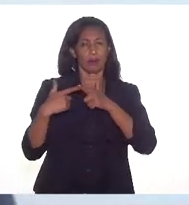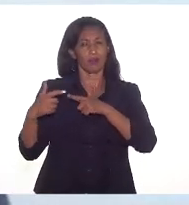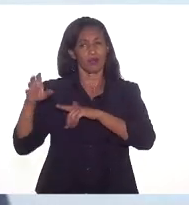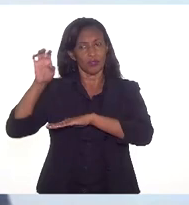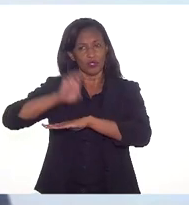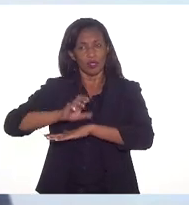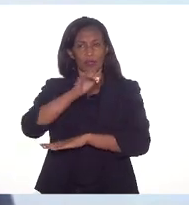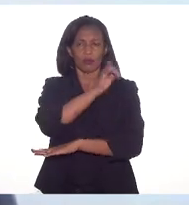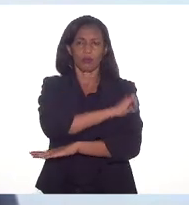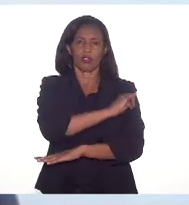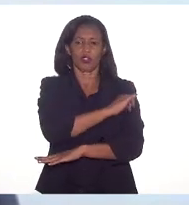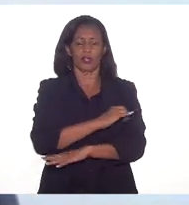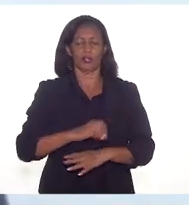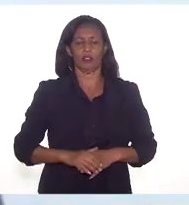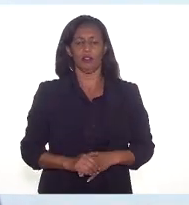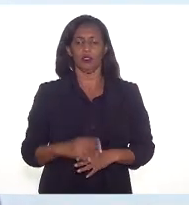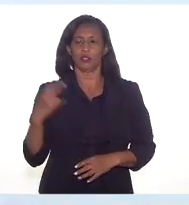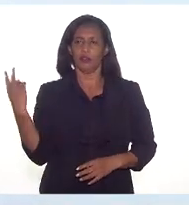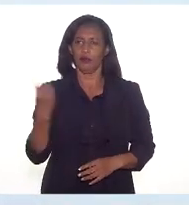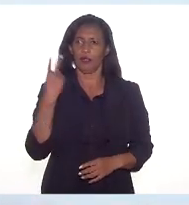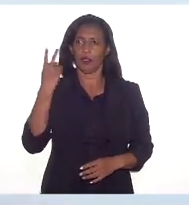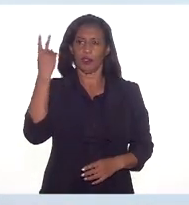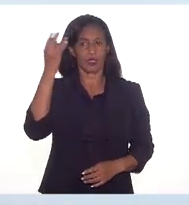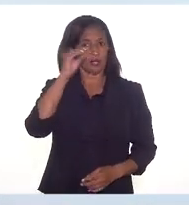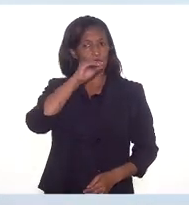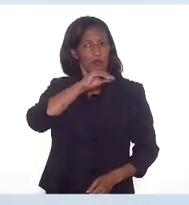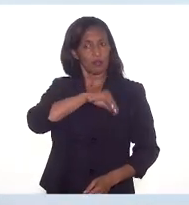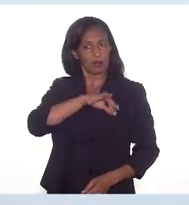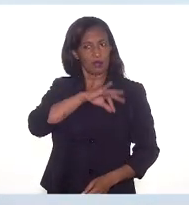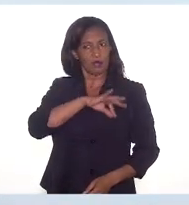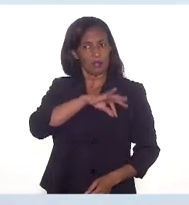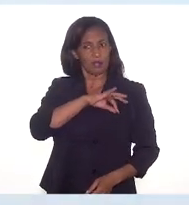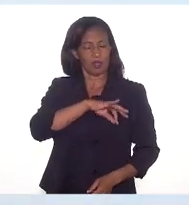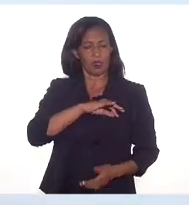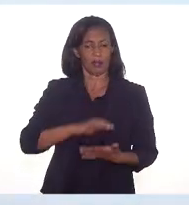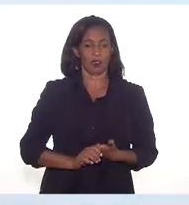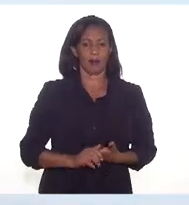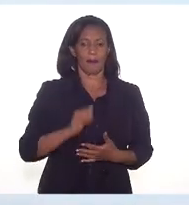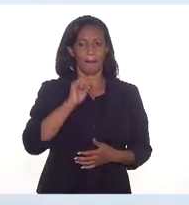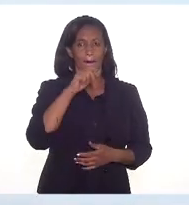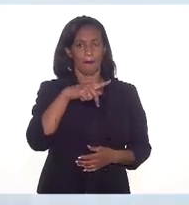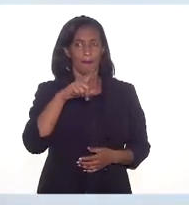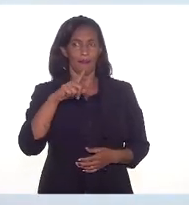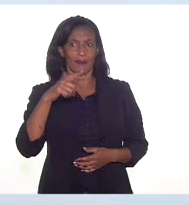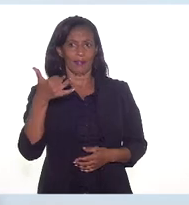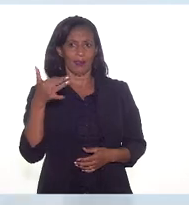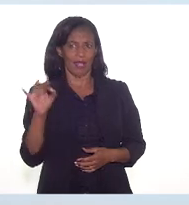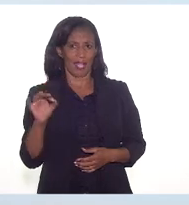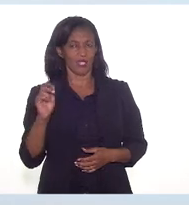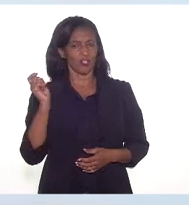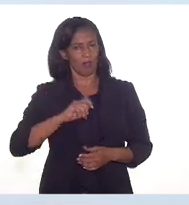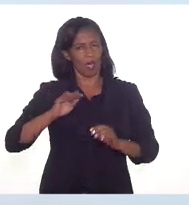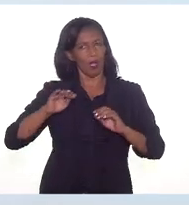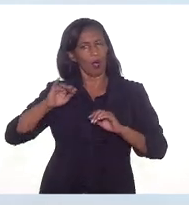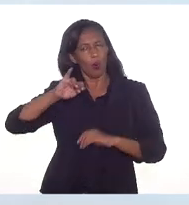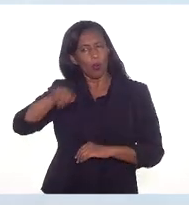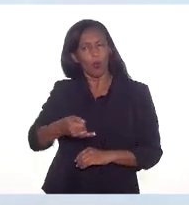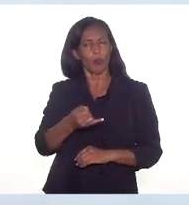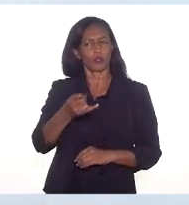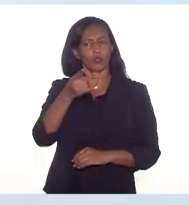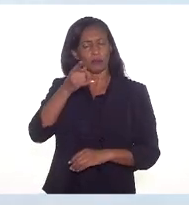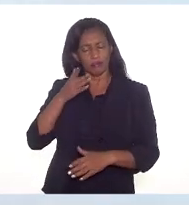Janeiro, de valorização dos seus salários. Enfim, o PLP 10 abre uma grande oportunidade para a gente